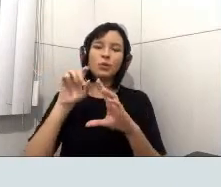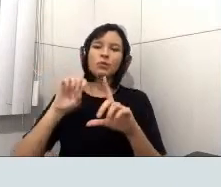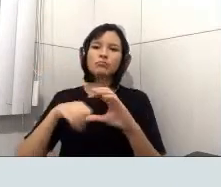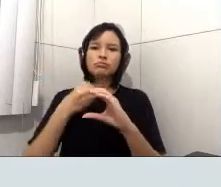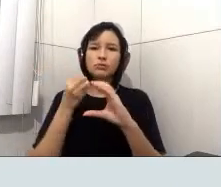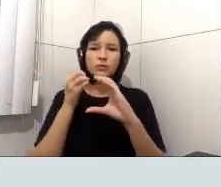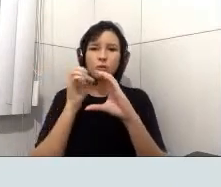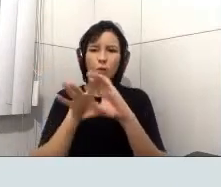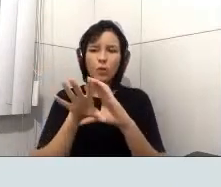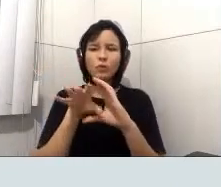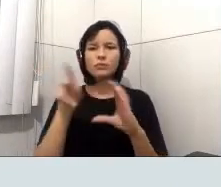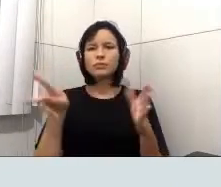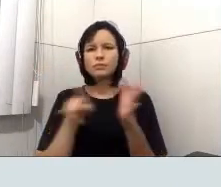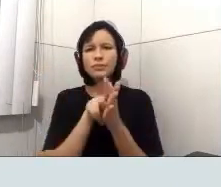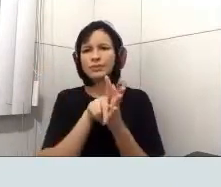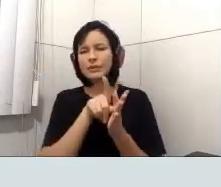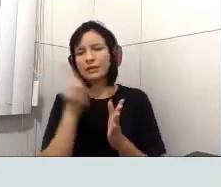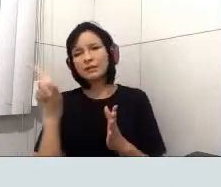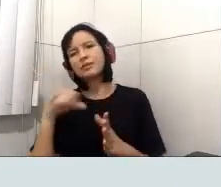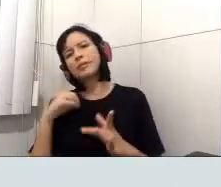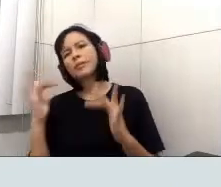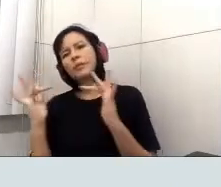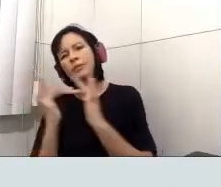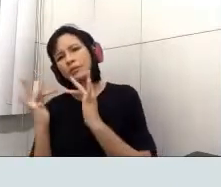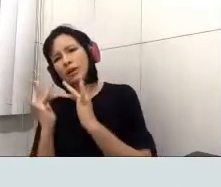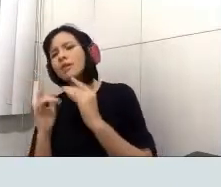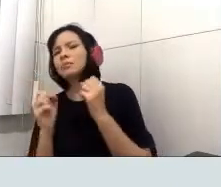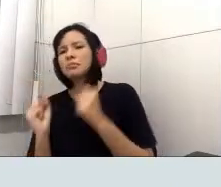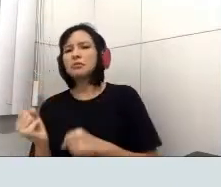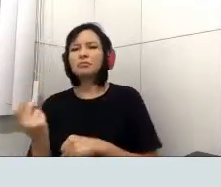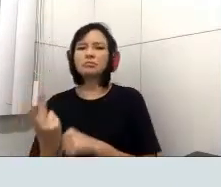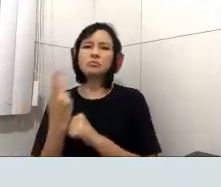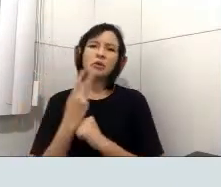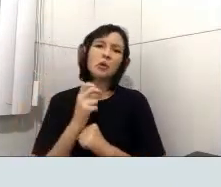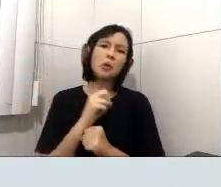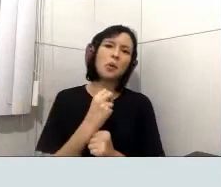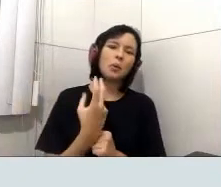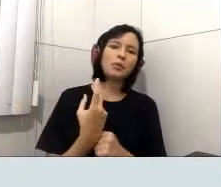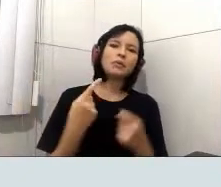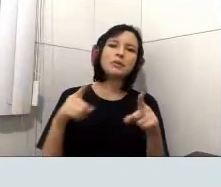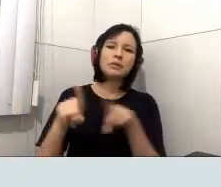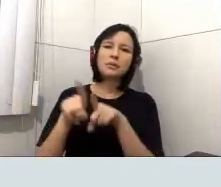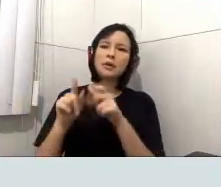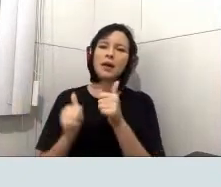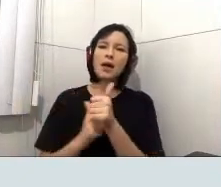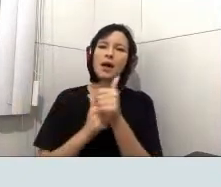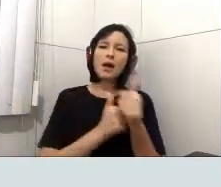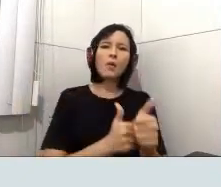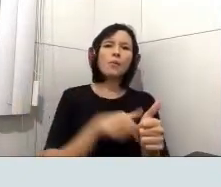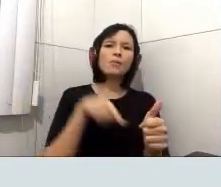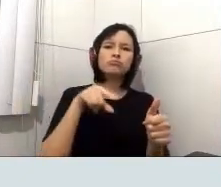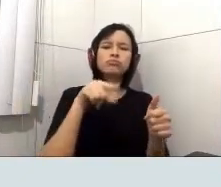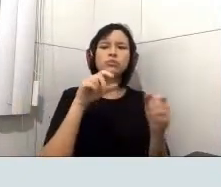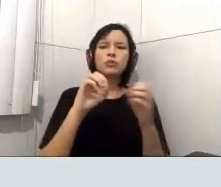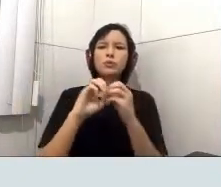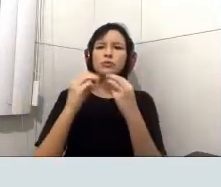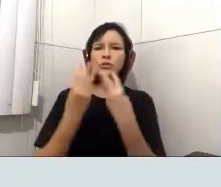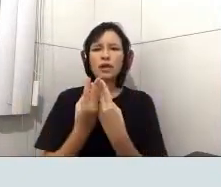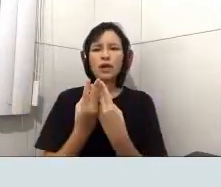tanto terem o meu contato, quanto acompanharem de fato, tudo mais.